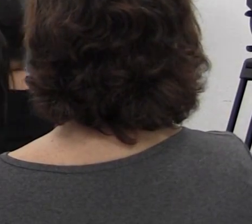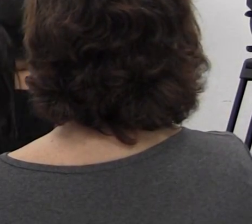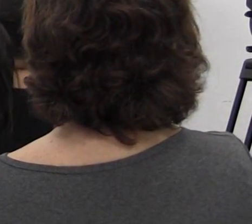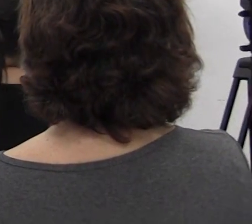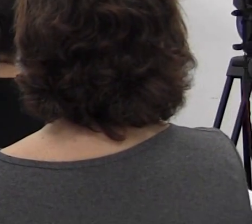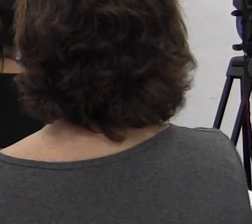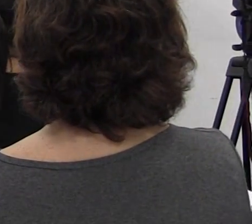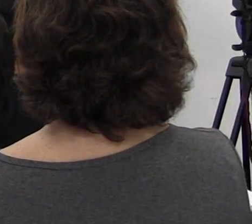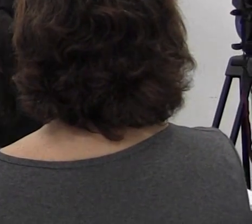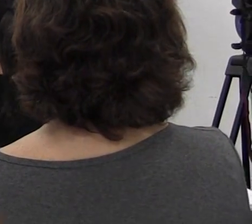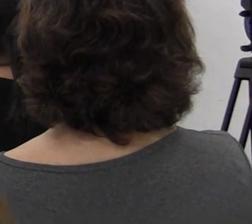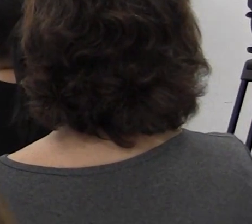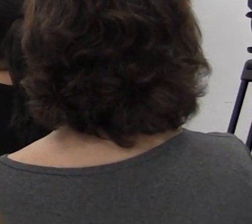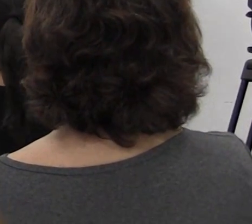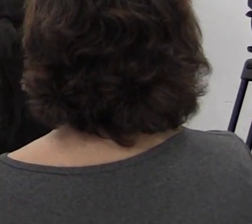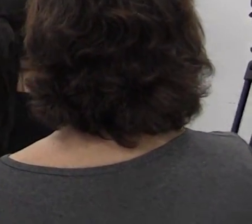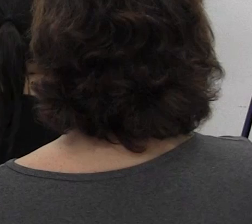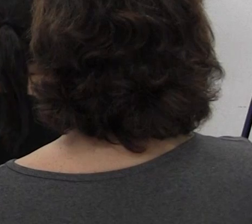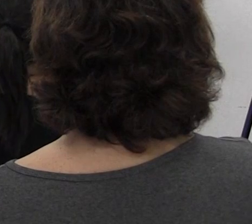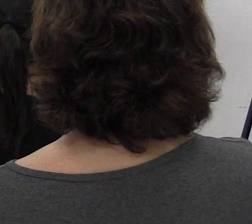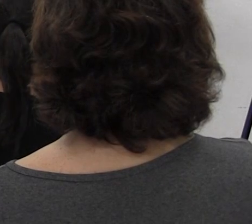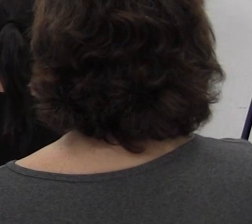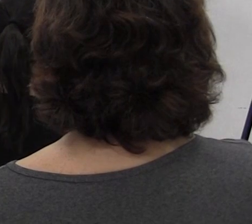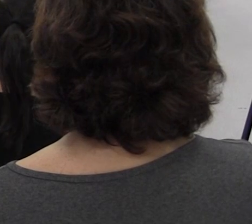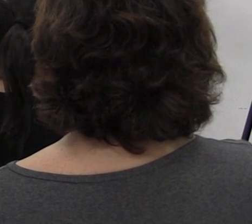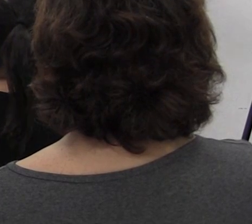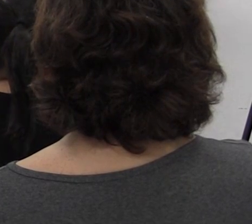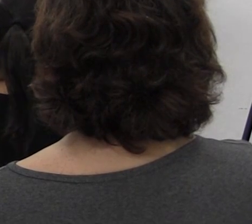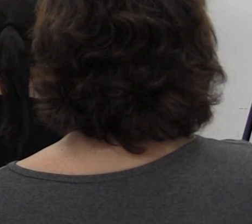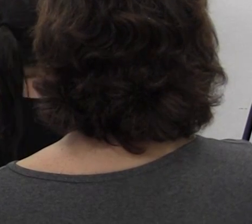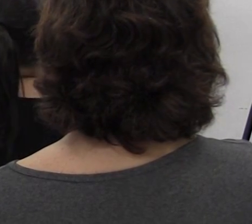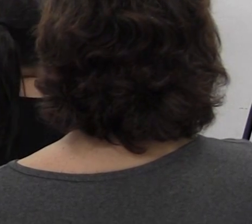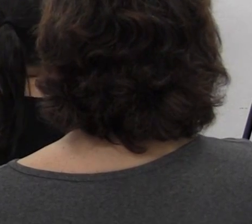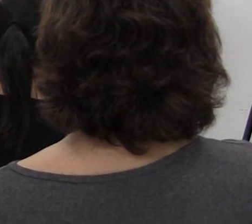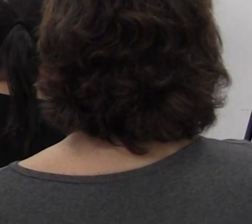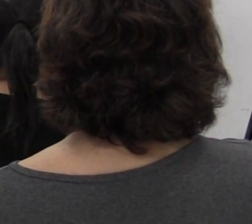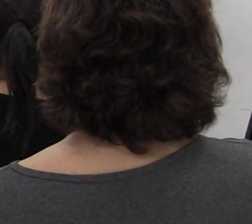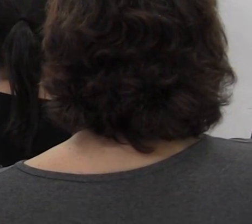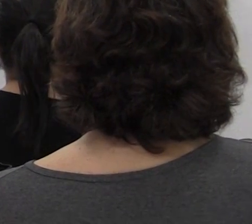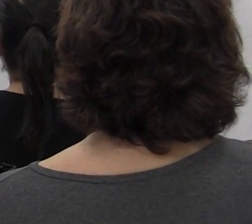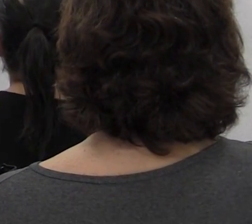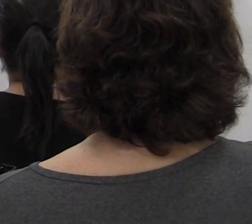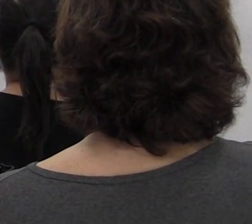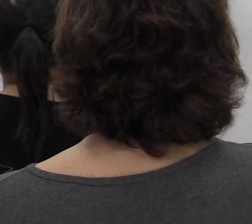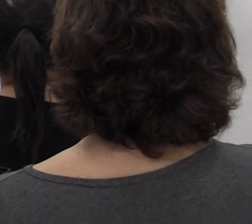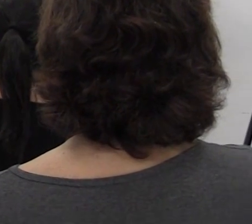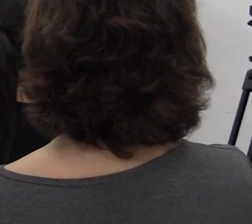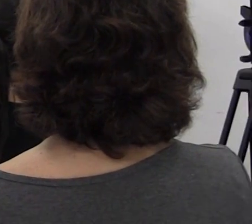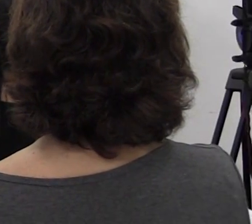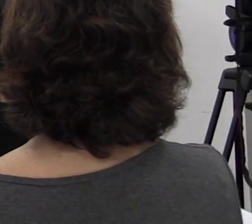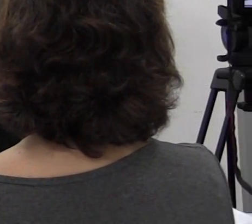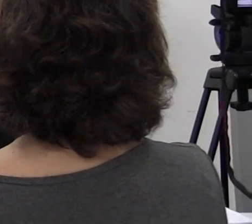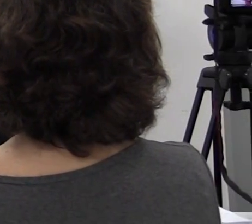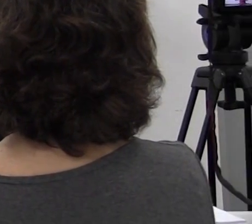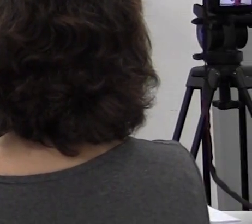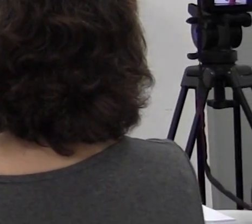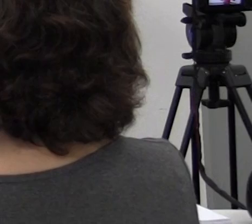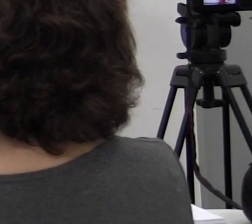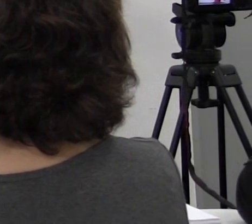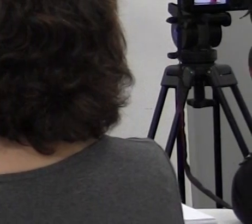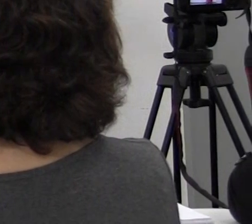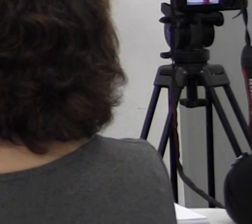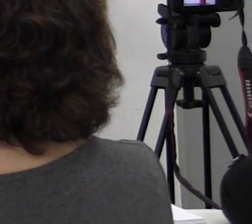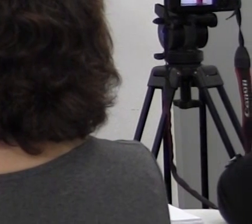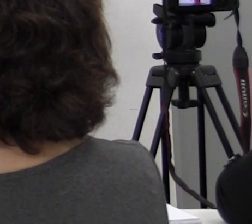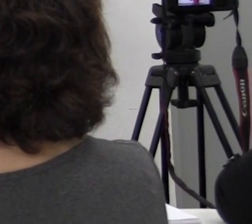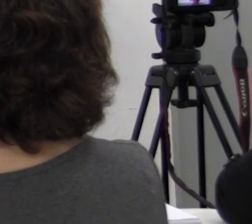Então o surdo não consegue aprender, aprende histórias da Chapeuzinho Vermelho, coisas assim, mas não tem uma ligação entre a língua de